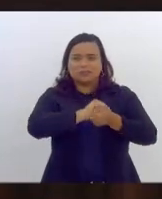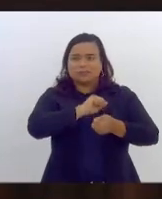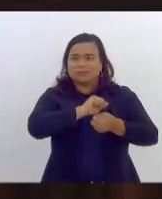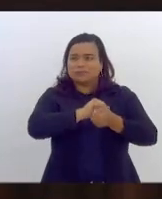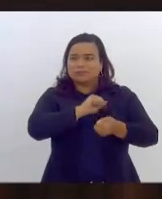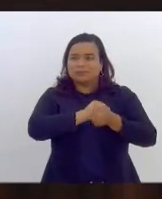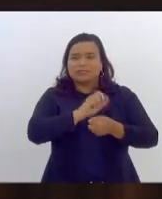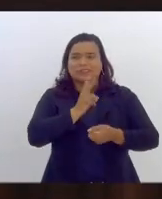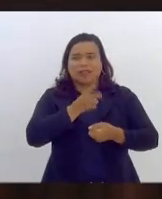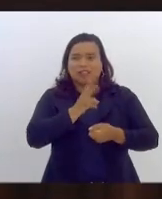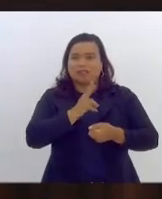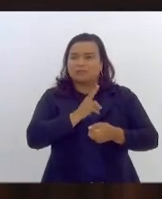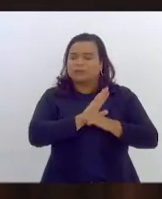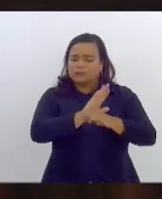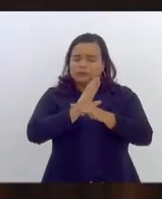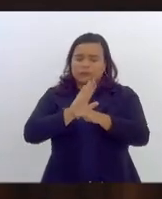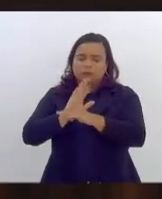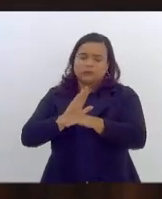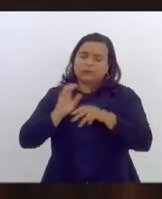nosso lado.